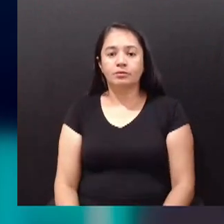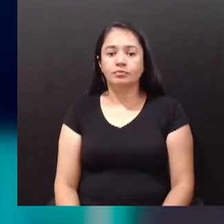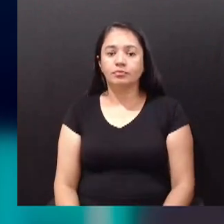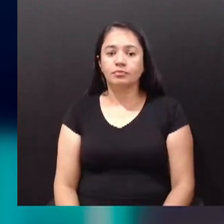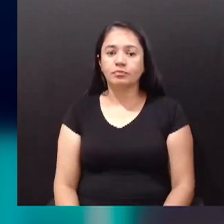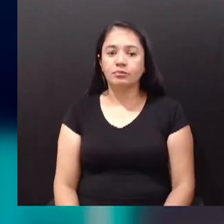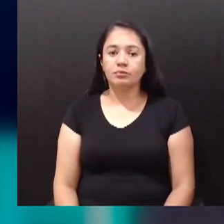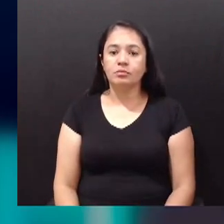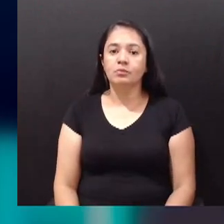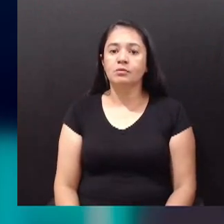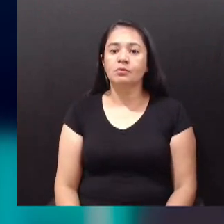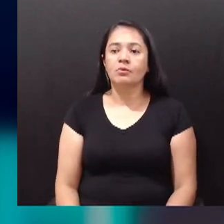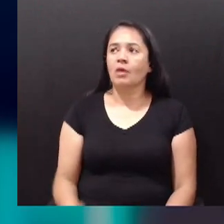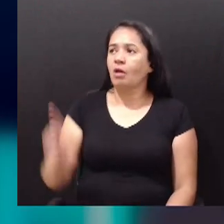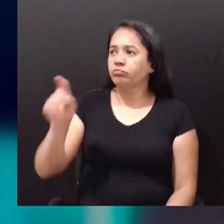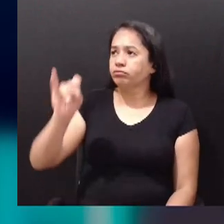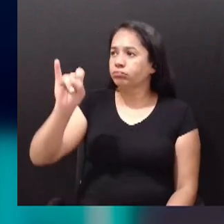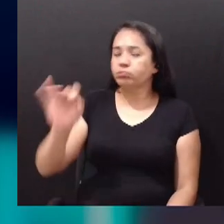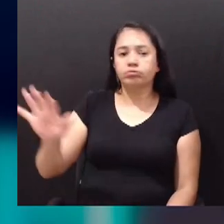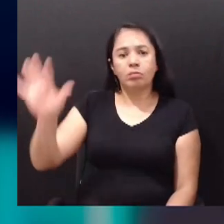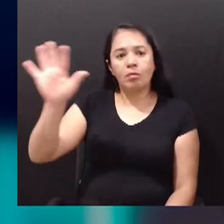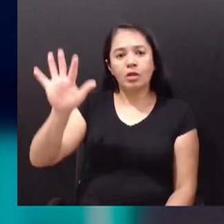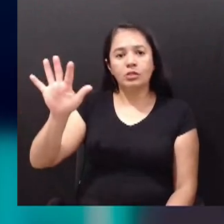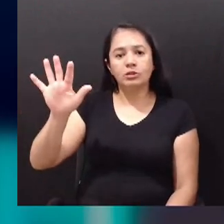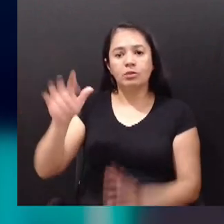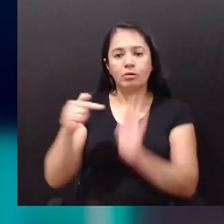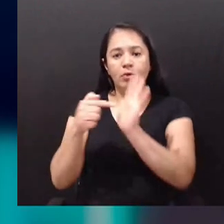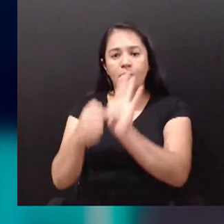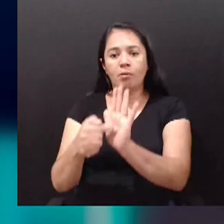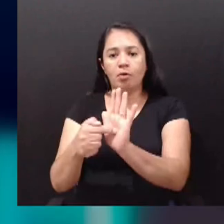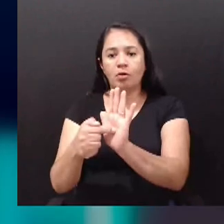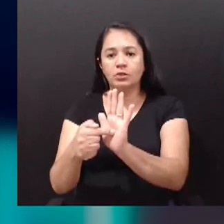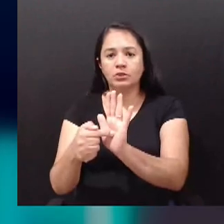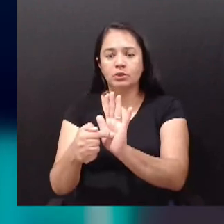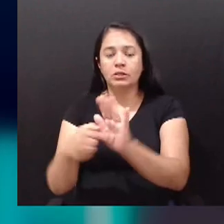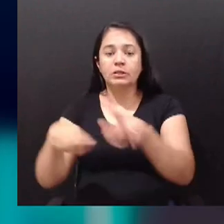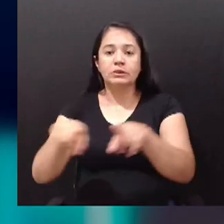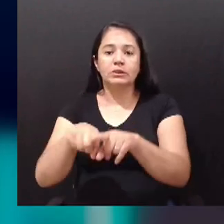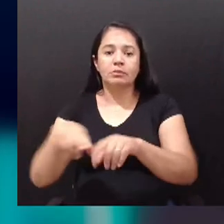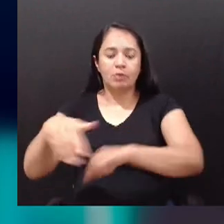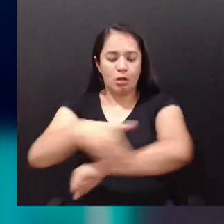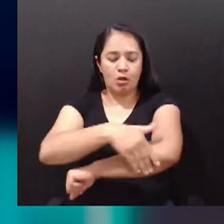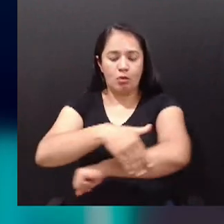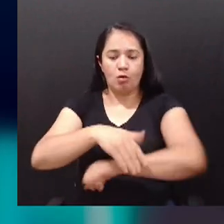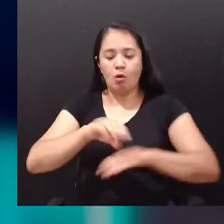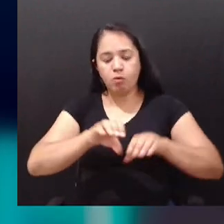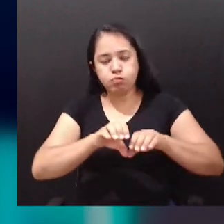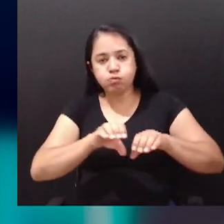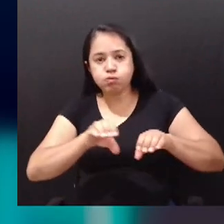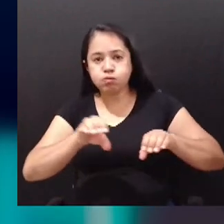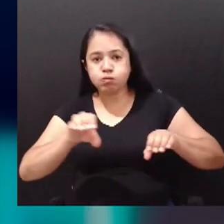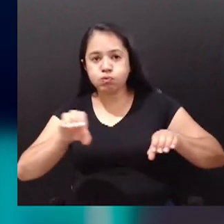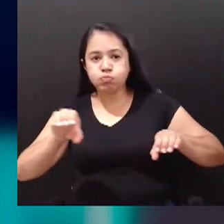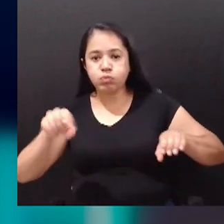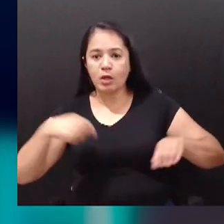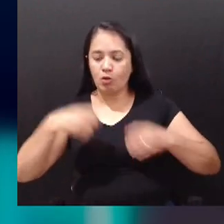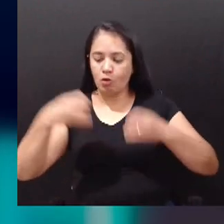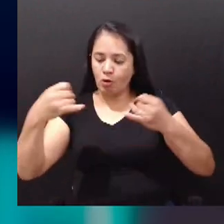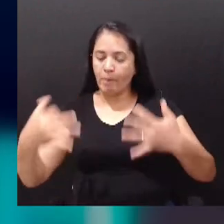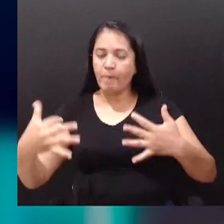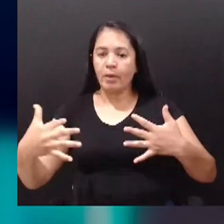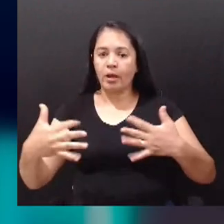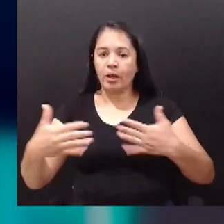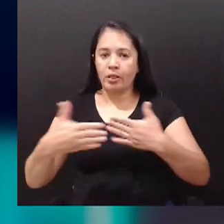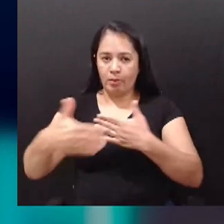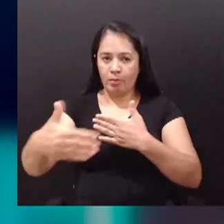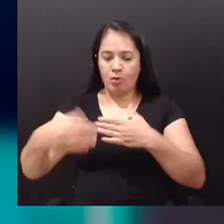aquele desenho, e da Princesa do Oeste tem aquela tubulação que eu vou explicar depois, que é aquela tubulação que ali está na cor azul,